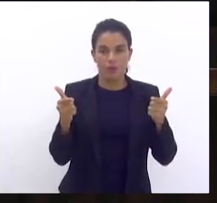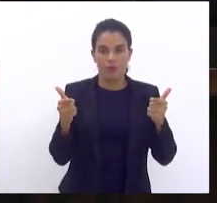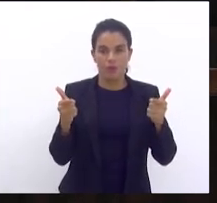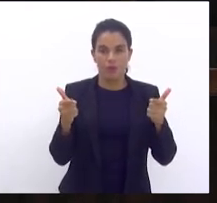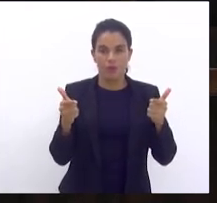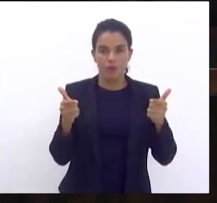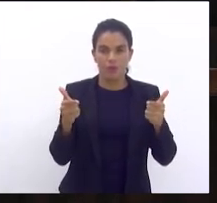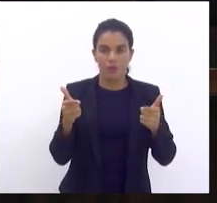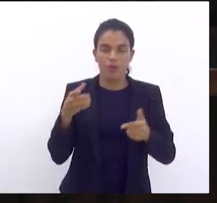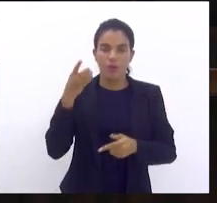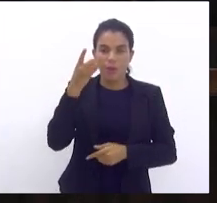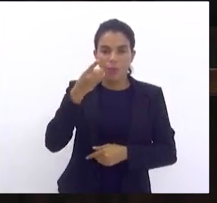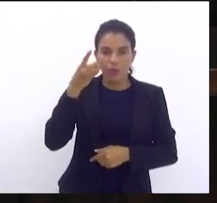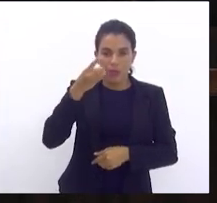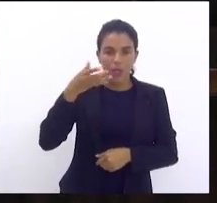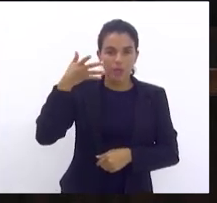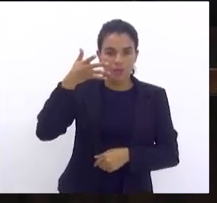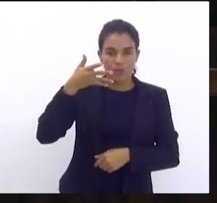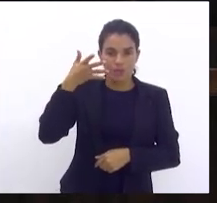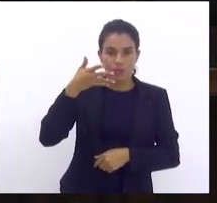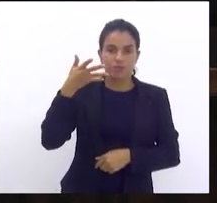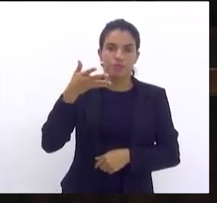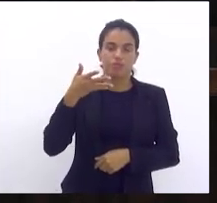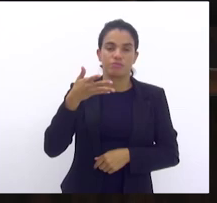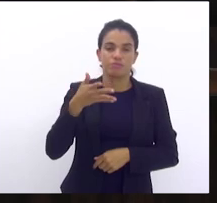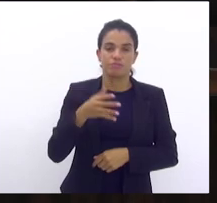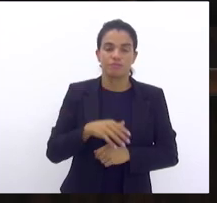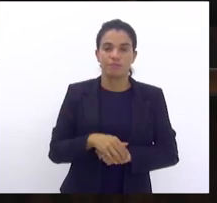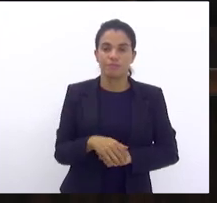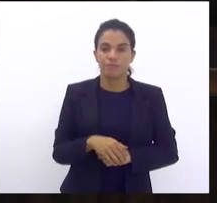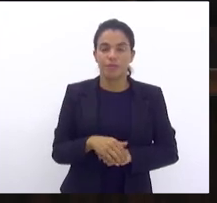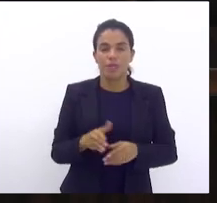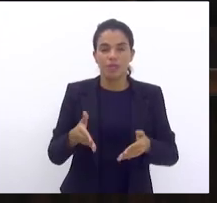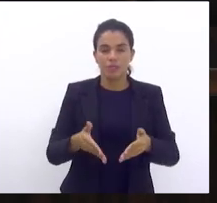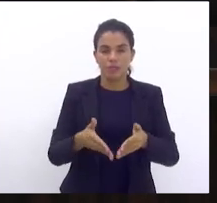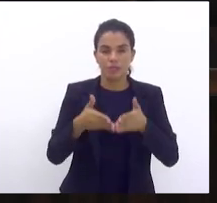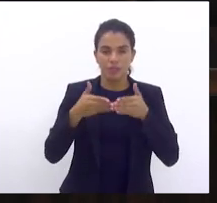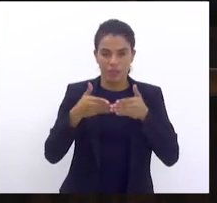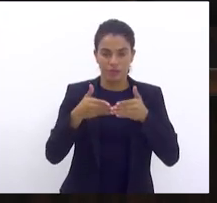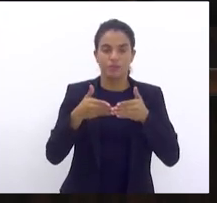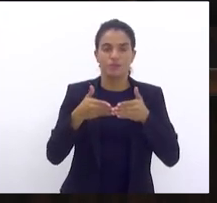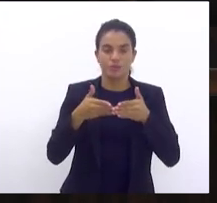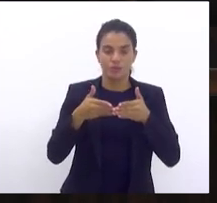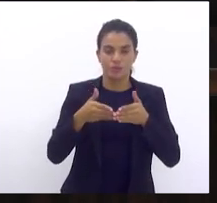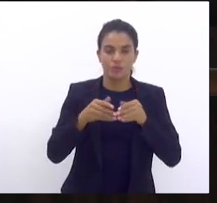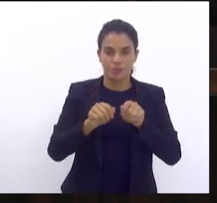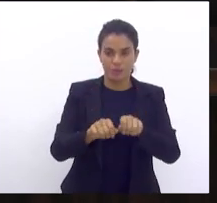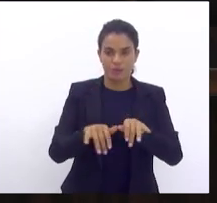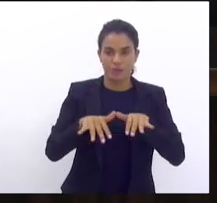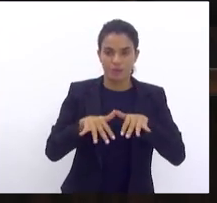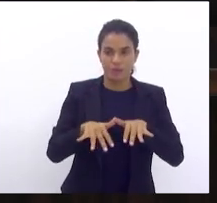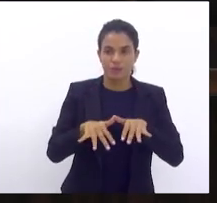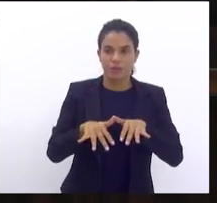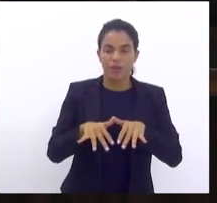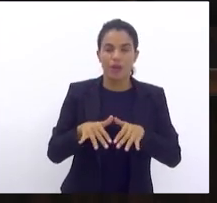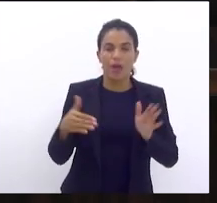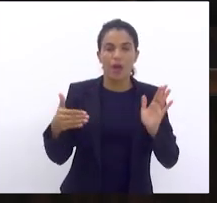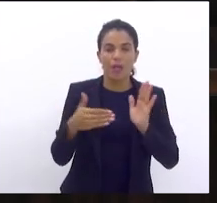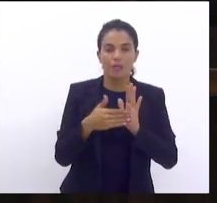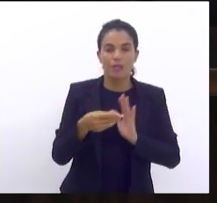mais oradores inscritos está suspensa a sessão até